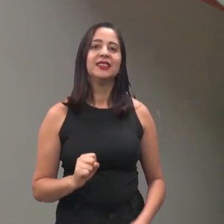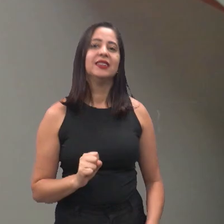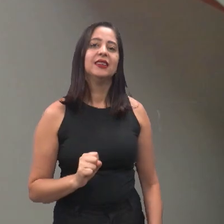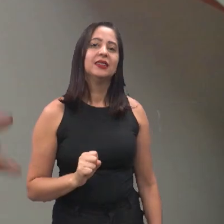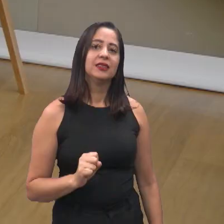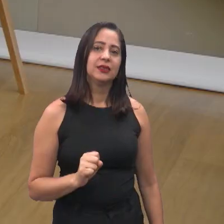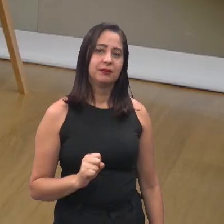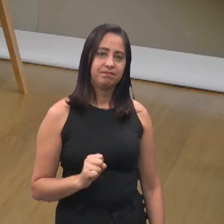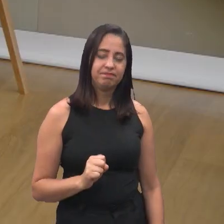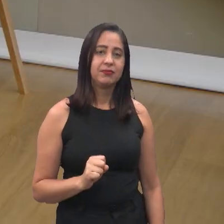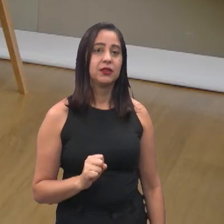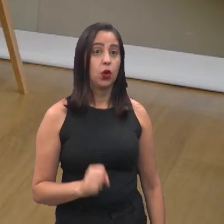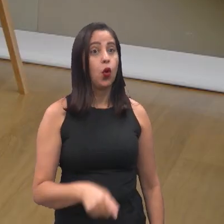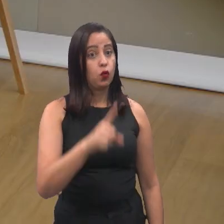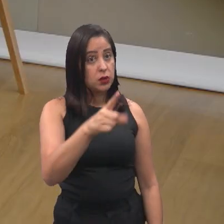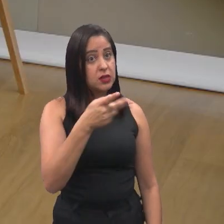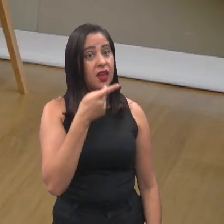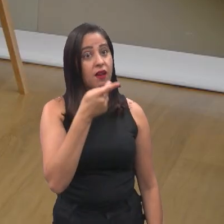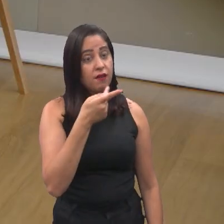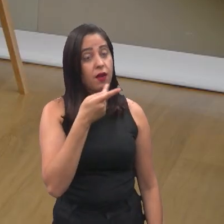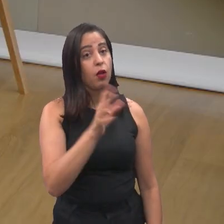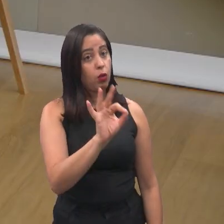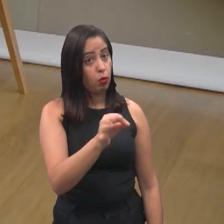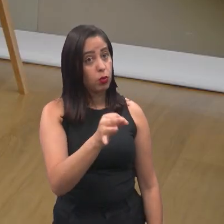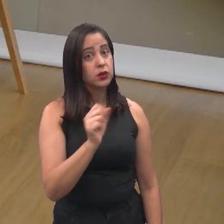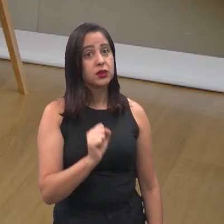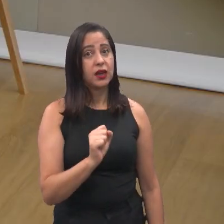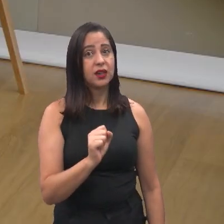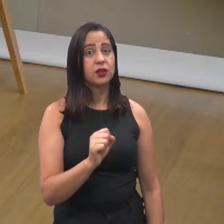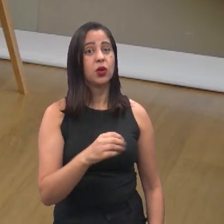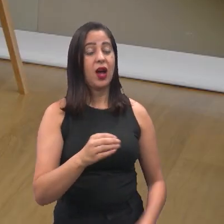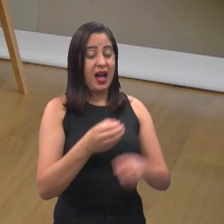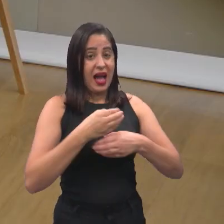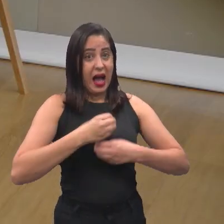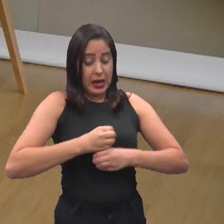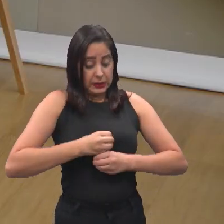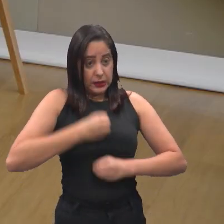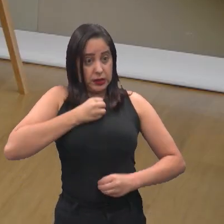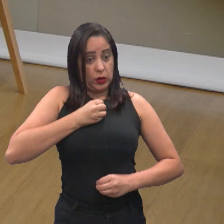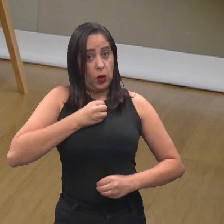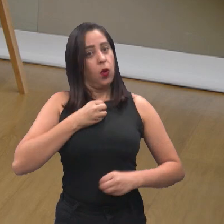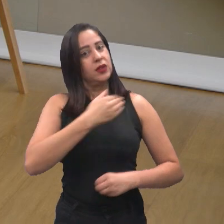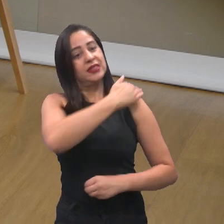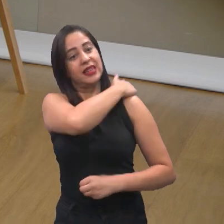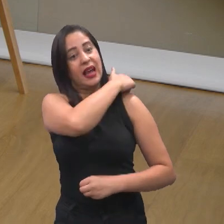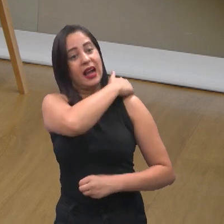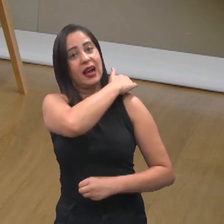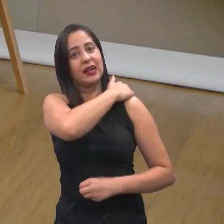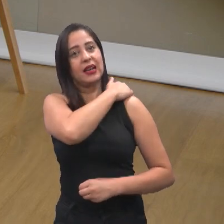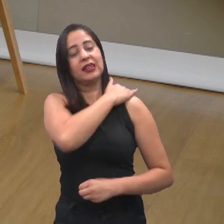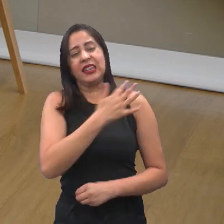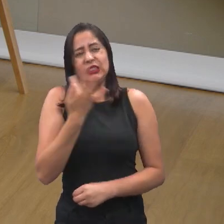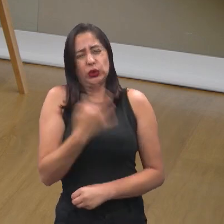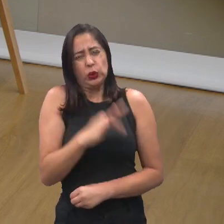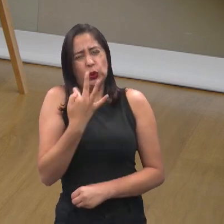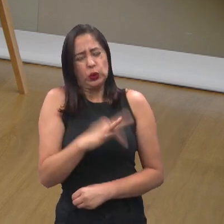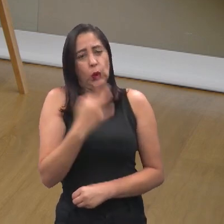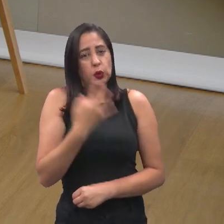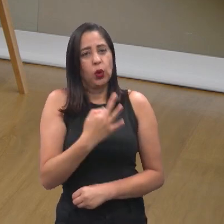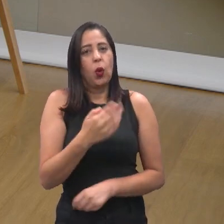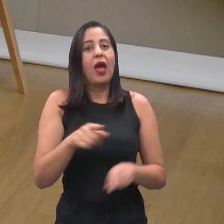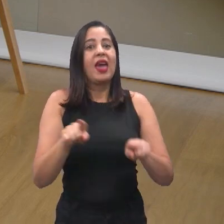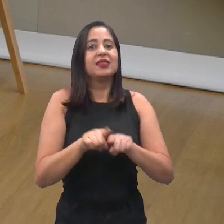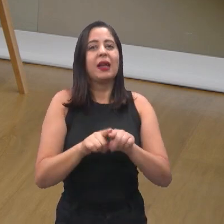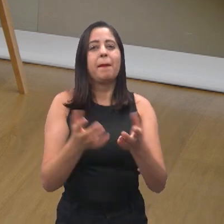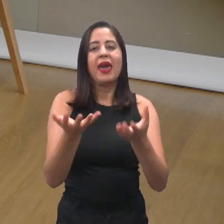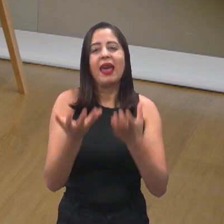Nossa, tudo que você comentou antes, né, Mariana? As costas dela estava travada e querer agradar outra pessoa. Muitas vezes as